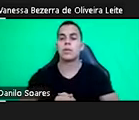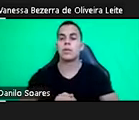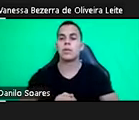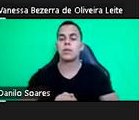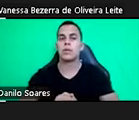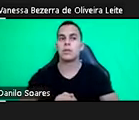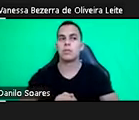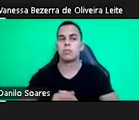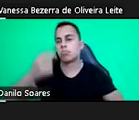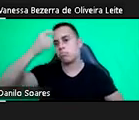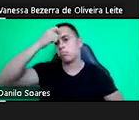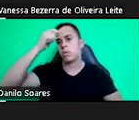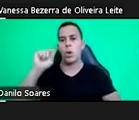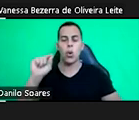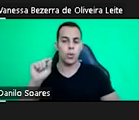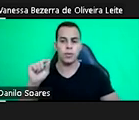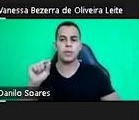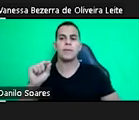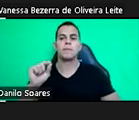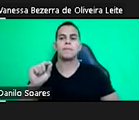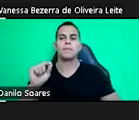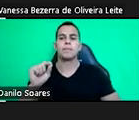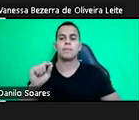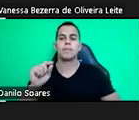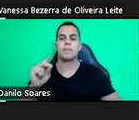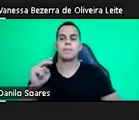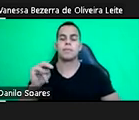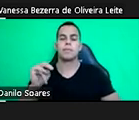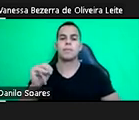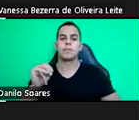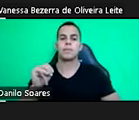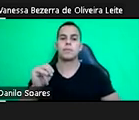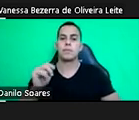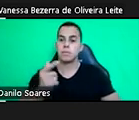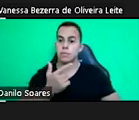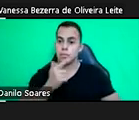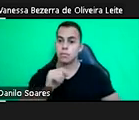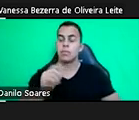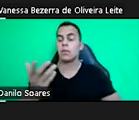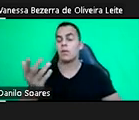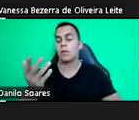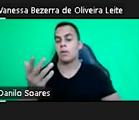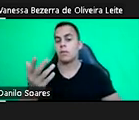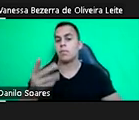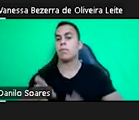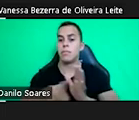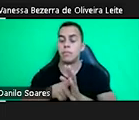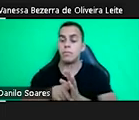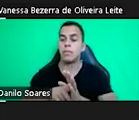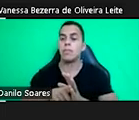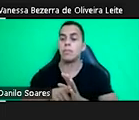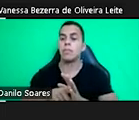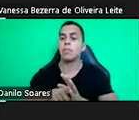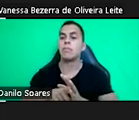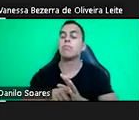ter em mente aqui? Que para a gente chegar num score, por exemplo, poligênico, com uma alta capacidade de predição, a gente